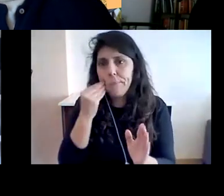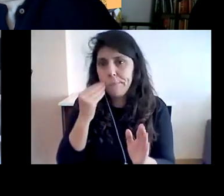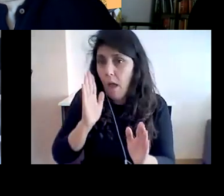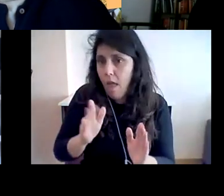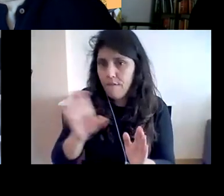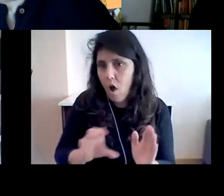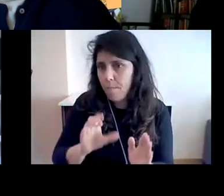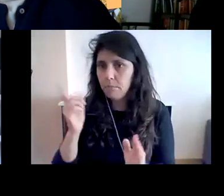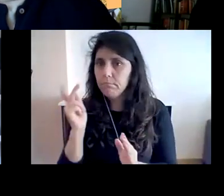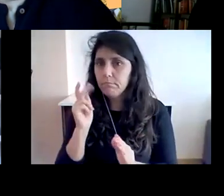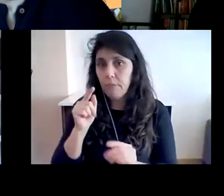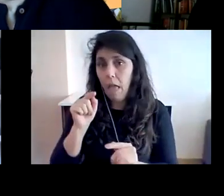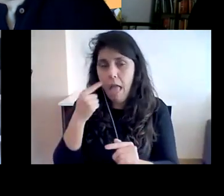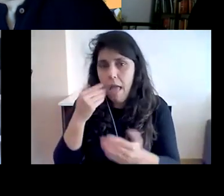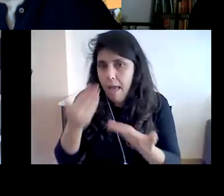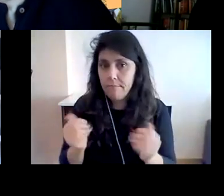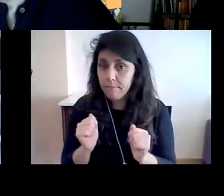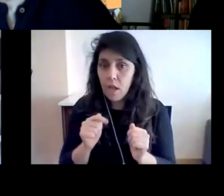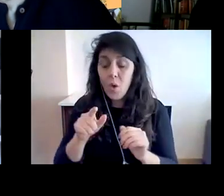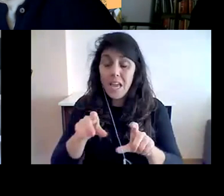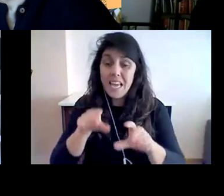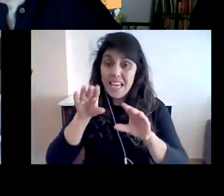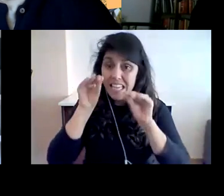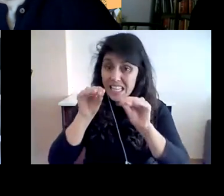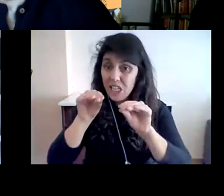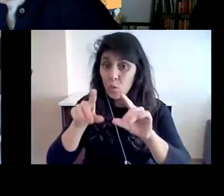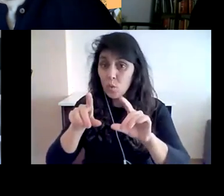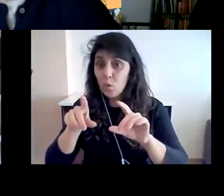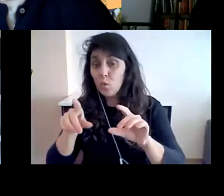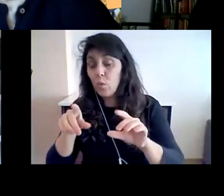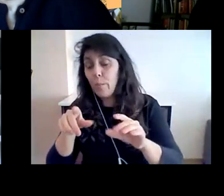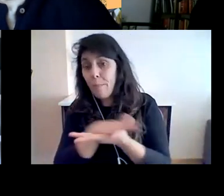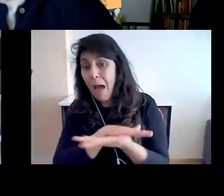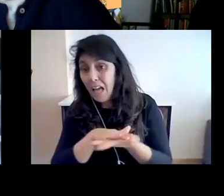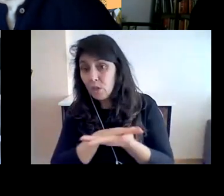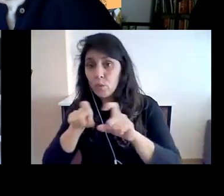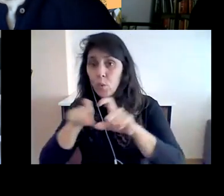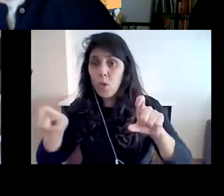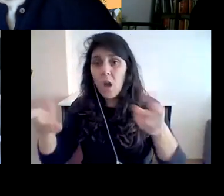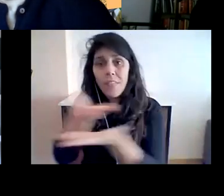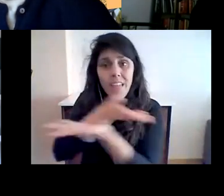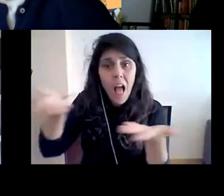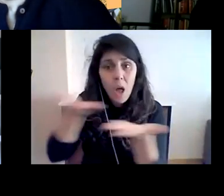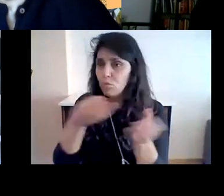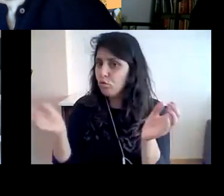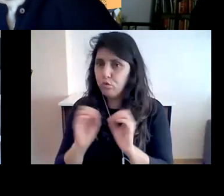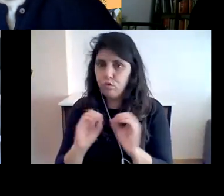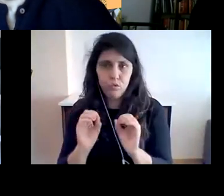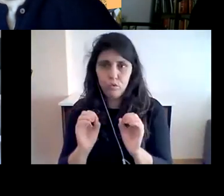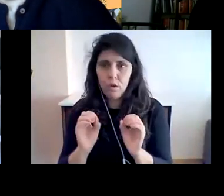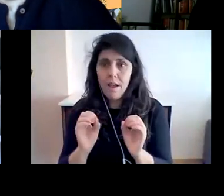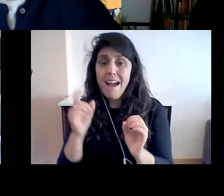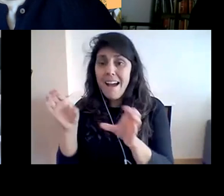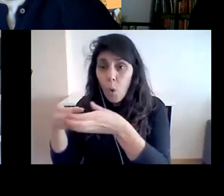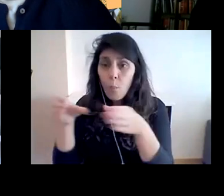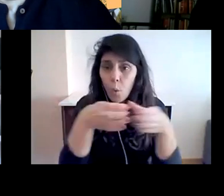do ensino secundário, nem profissional. Os do ensino secundário pouco dialogam com os do ensino básico e andamos aqui cada um a falar dos problemas isoladamente. É